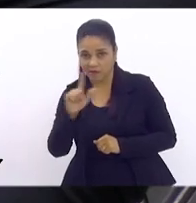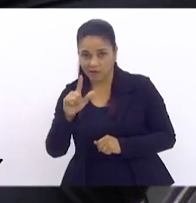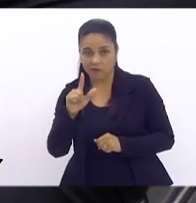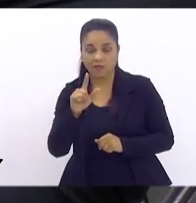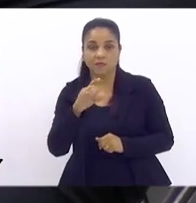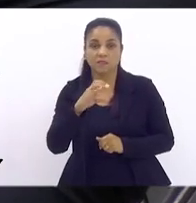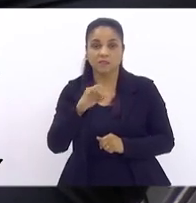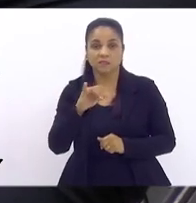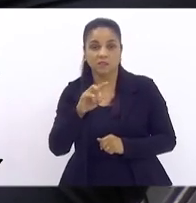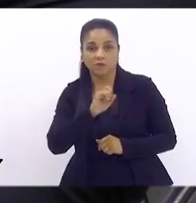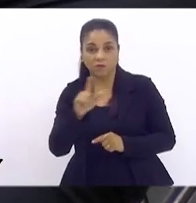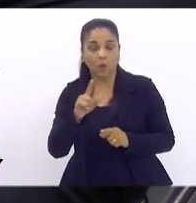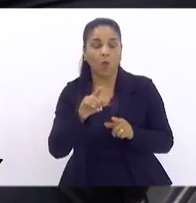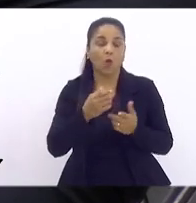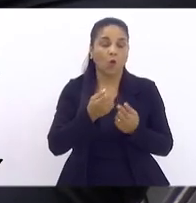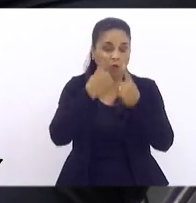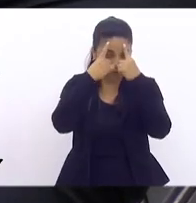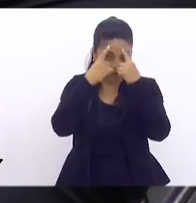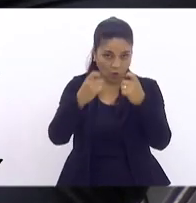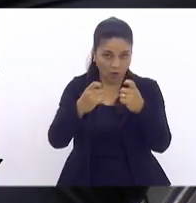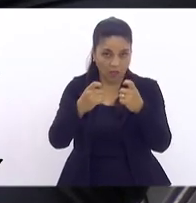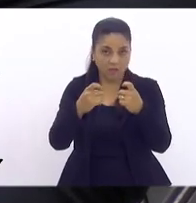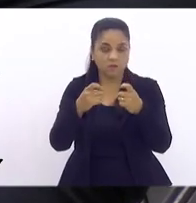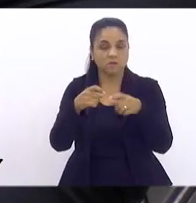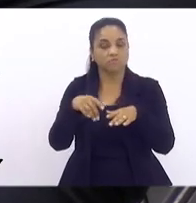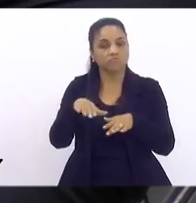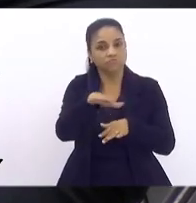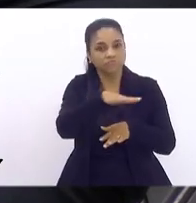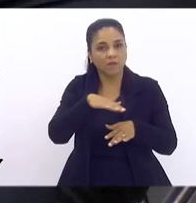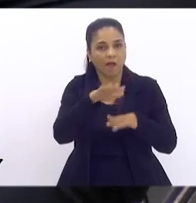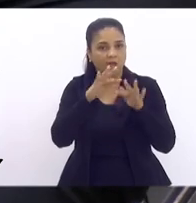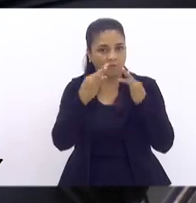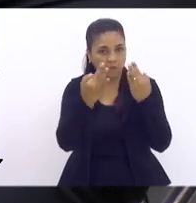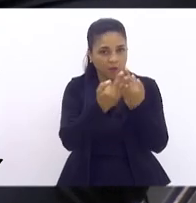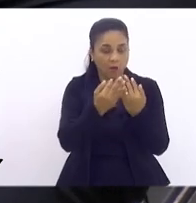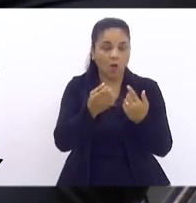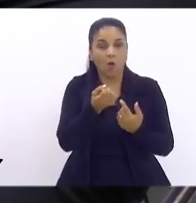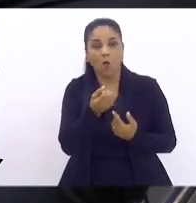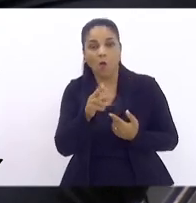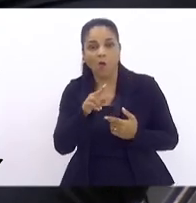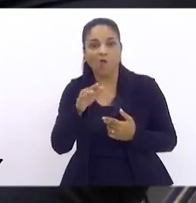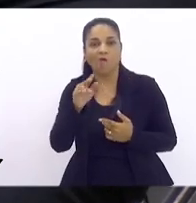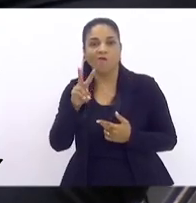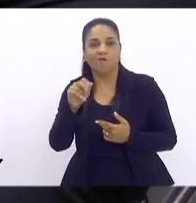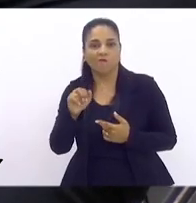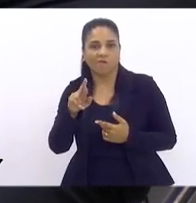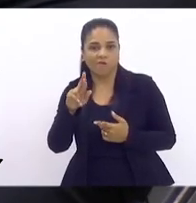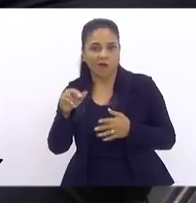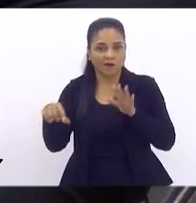violência do juizado da violência doméstica familiar Ou até mesmo uma vara criminal